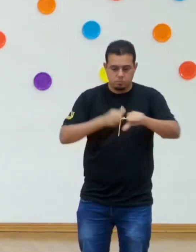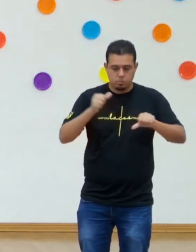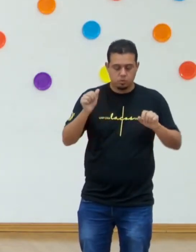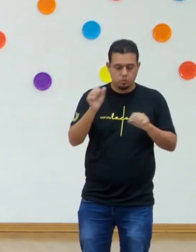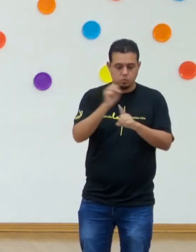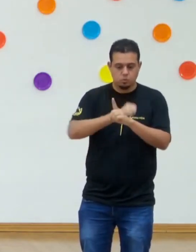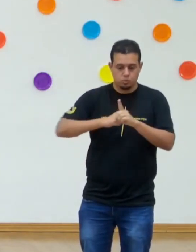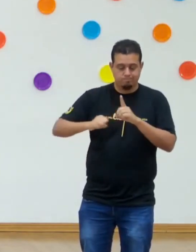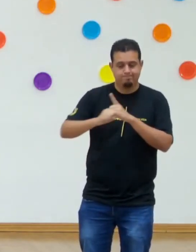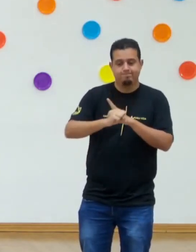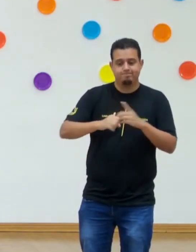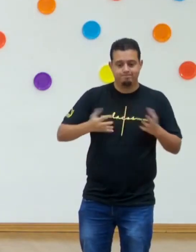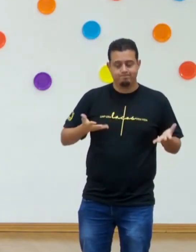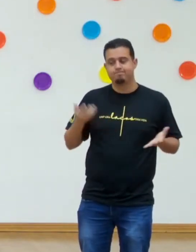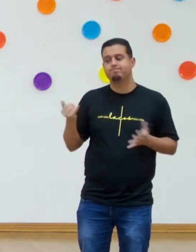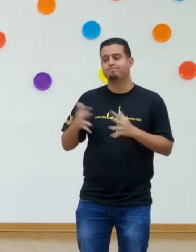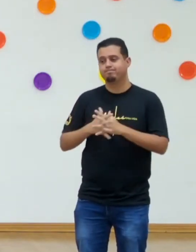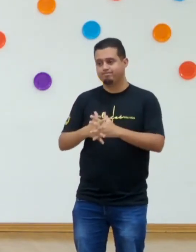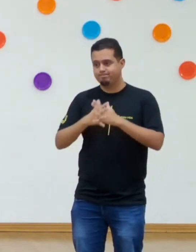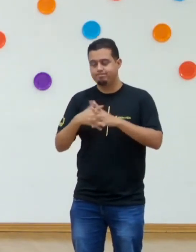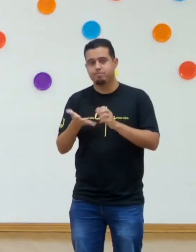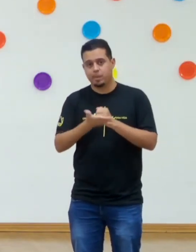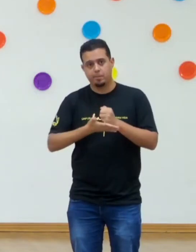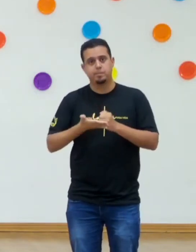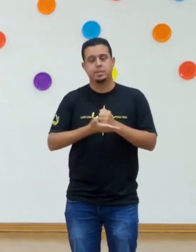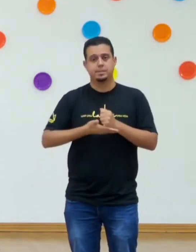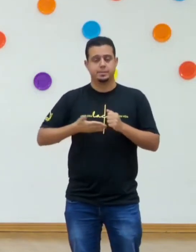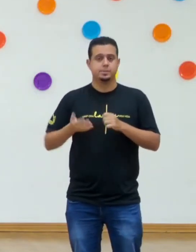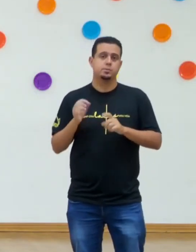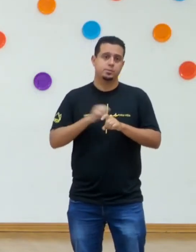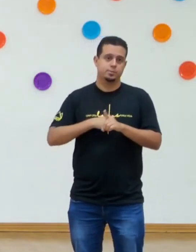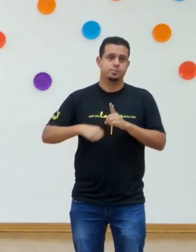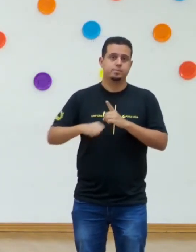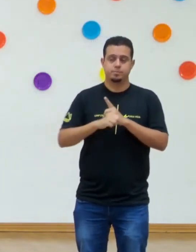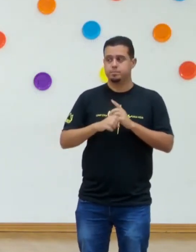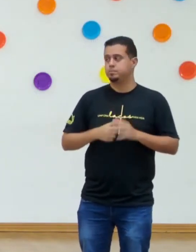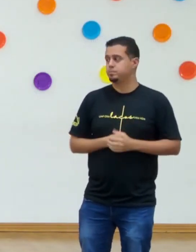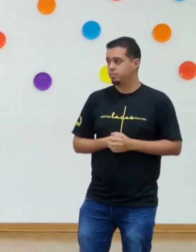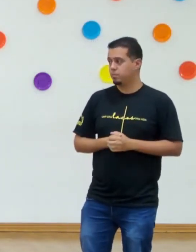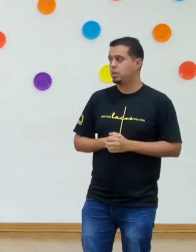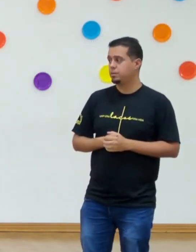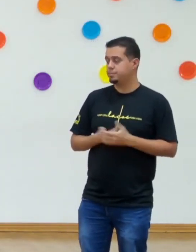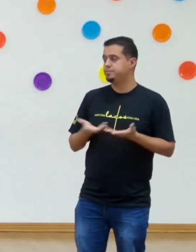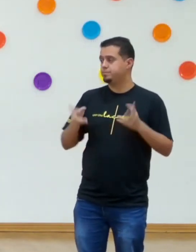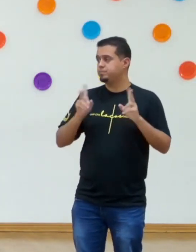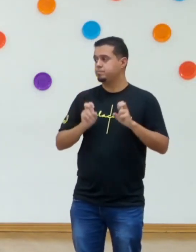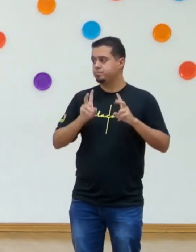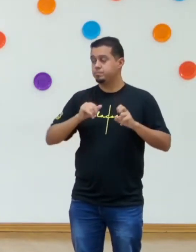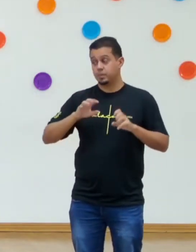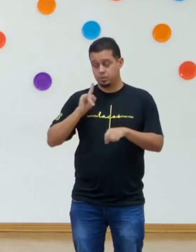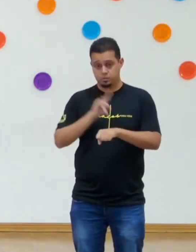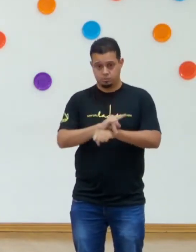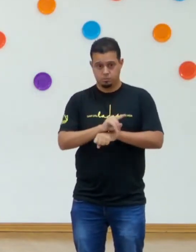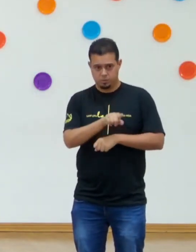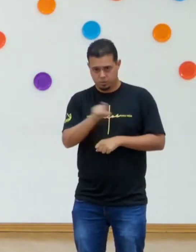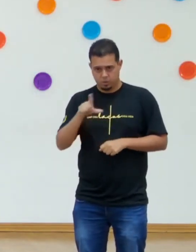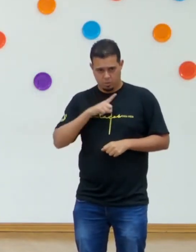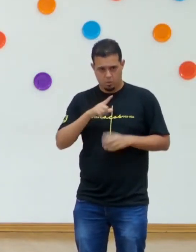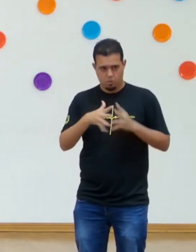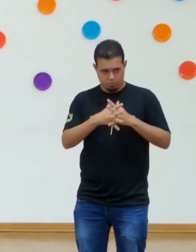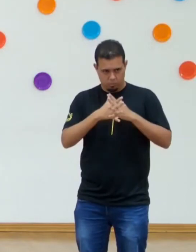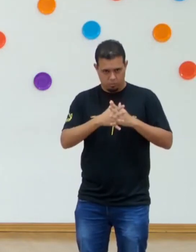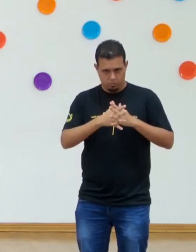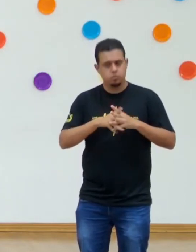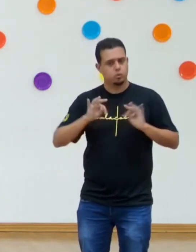paz, princípios bíblicos para lidar com conflitos e restaurar relacionamentos quebrados. Você tem conflitos em sua vida. Todos